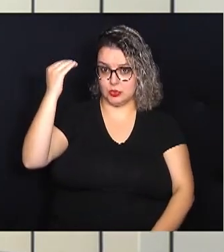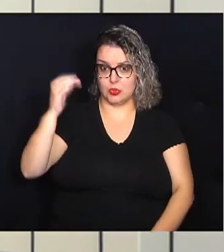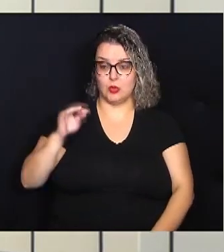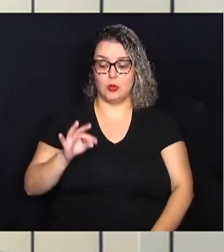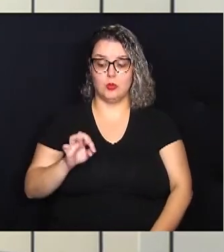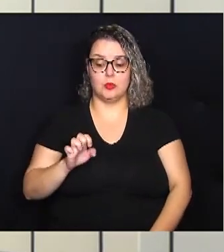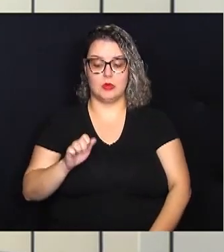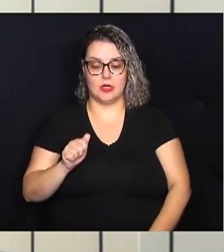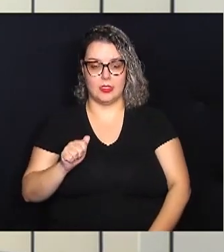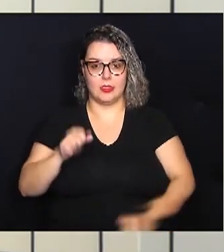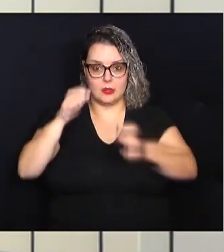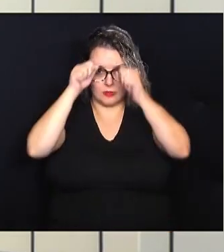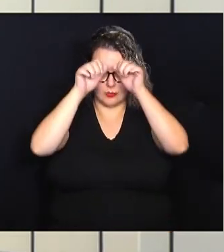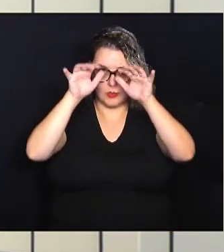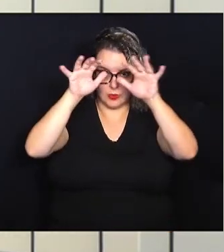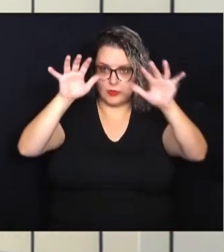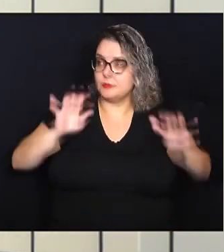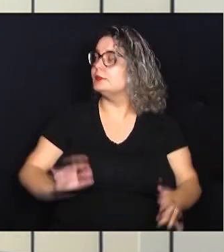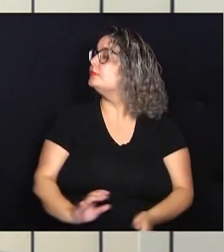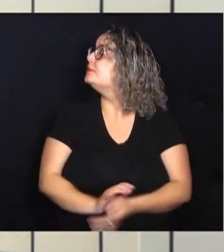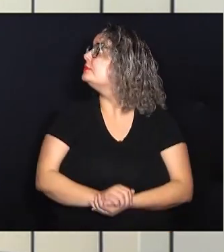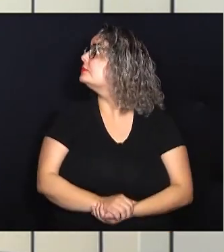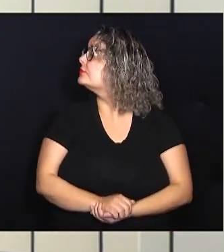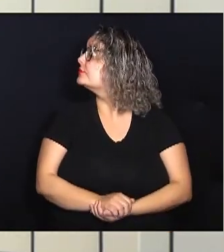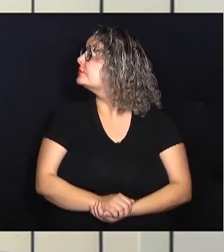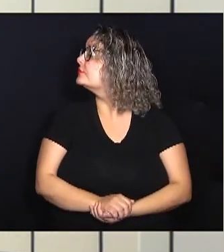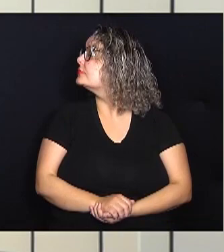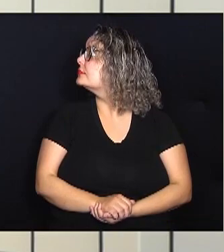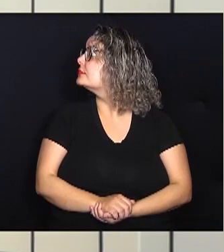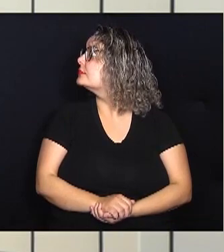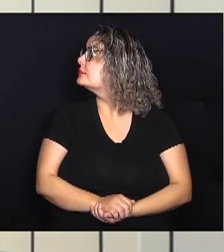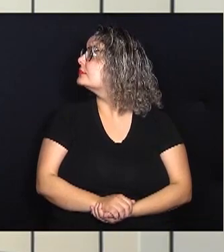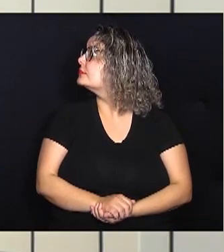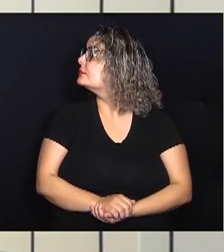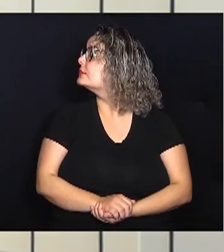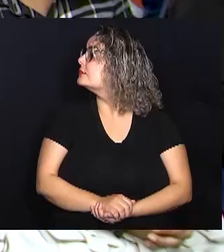o transtorno do espectro autista.